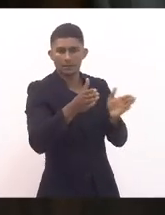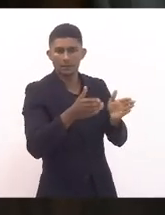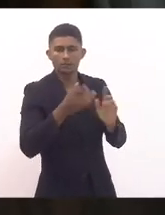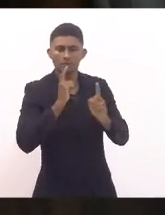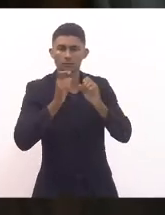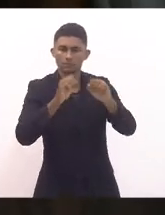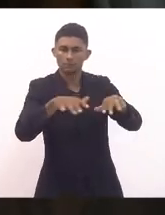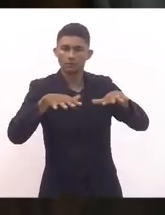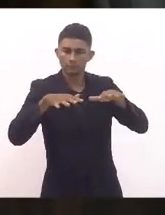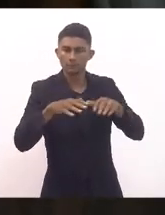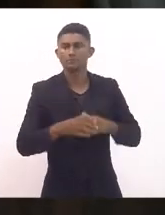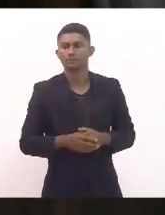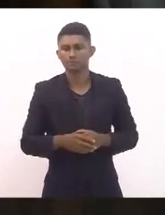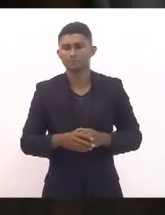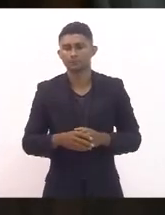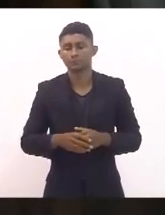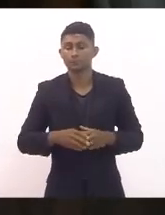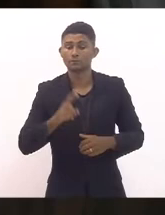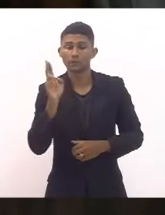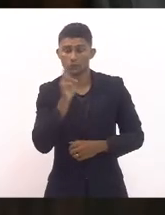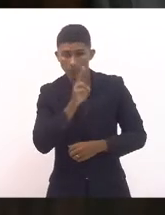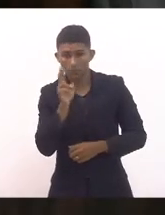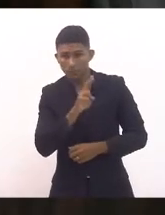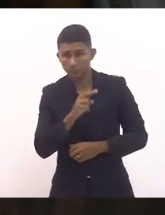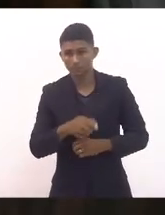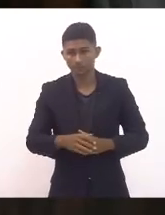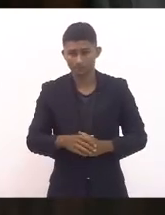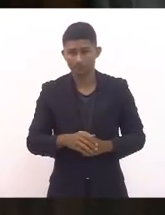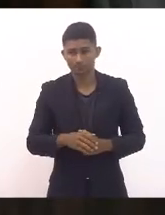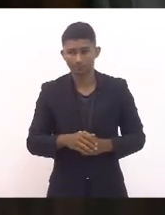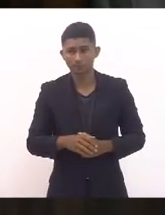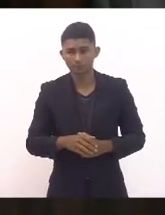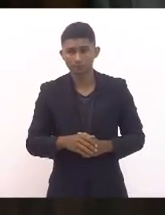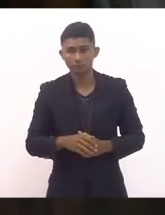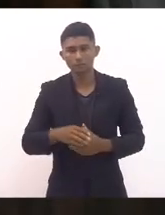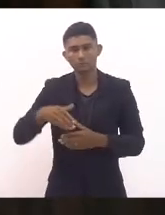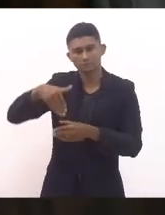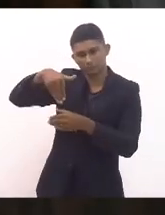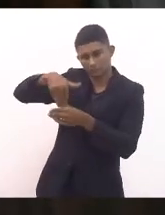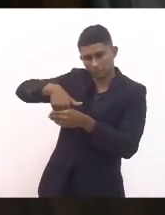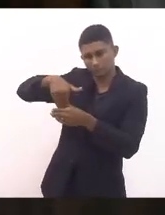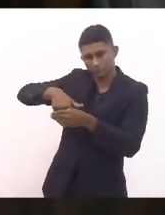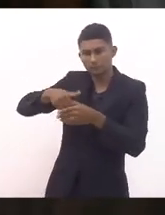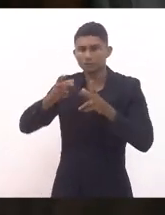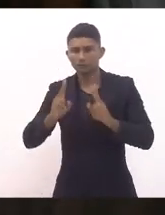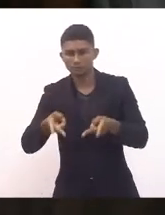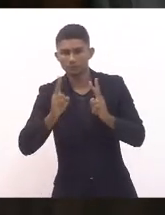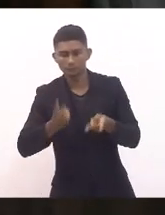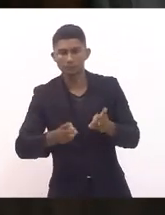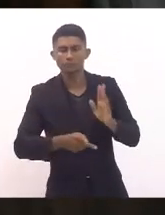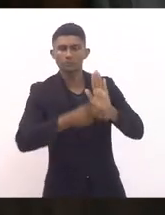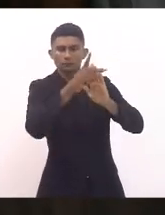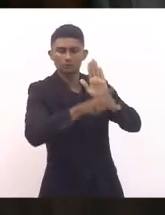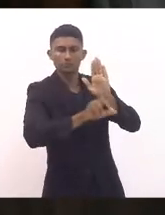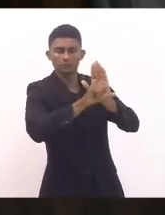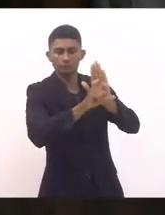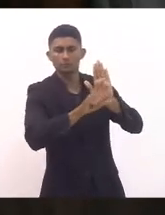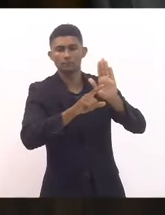dia. Em regime de urgência, em continuação da votação e discussão única, o projeto de lei